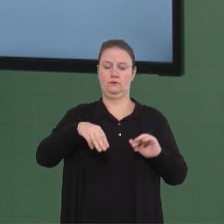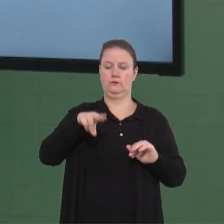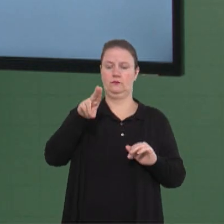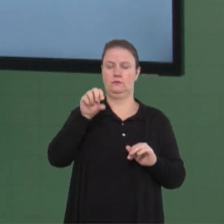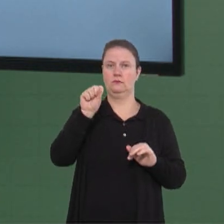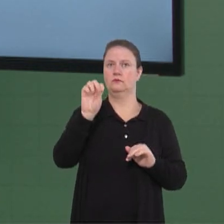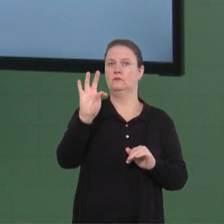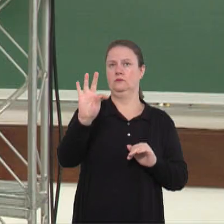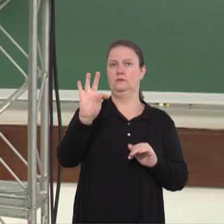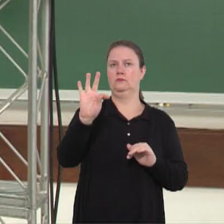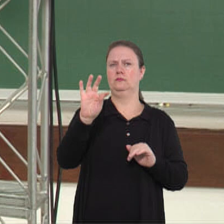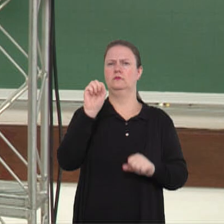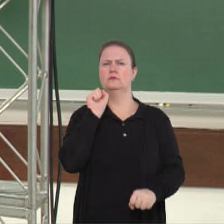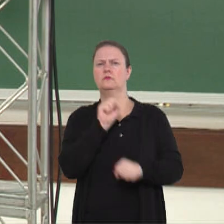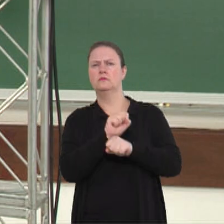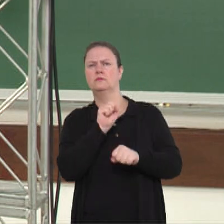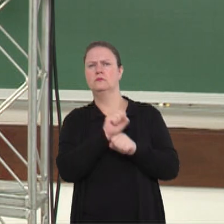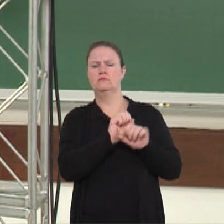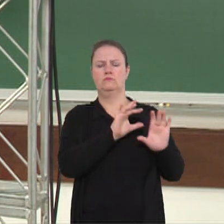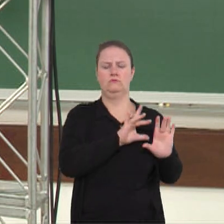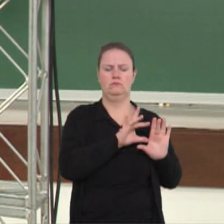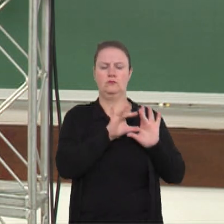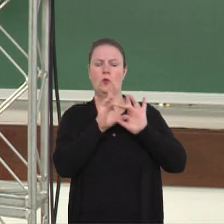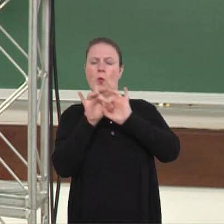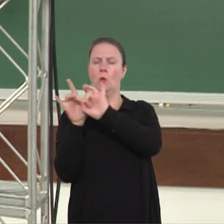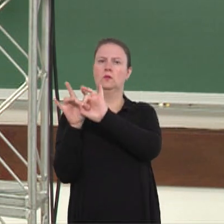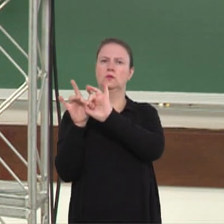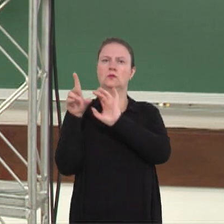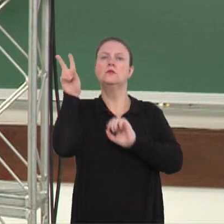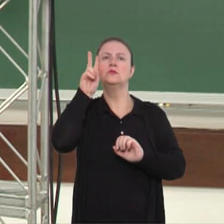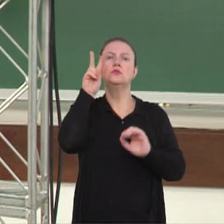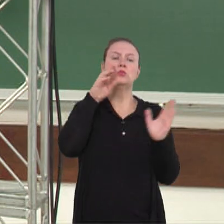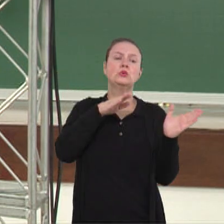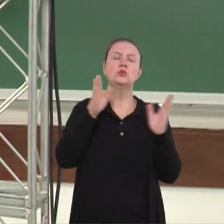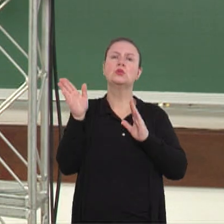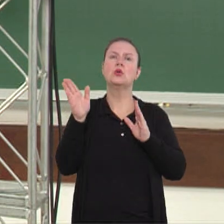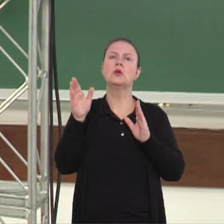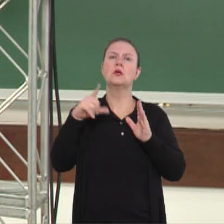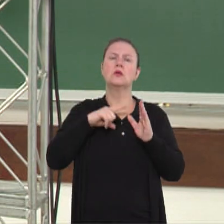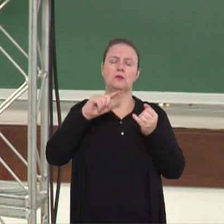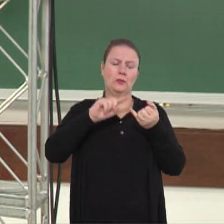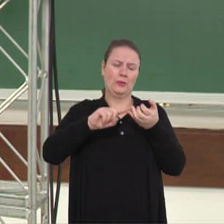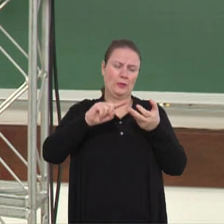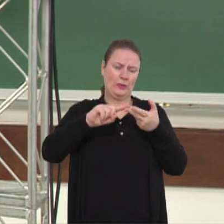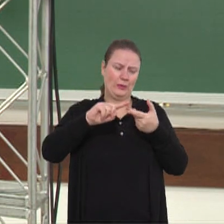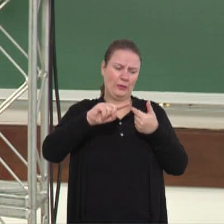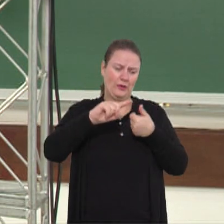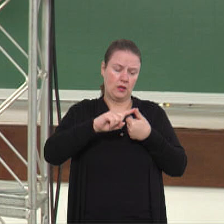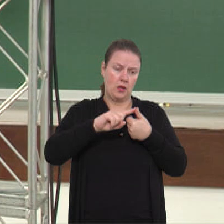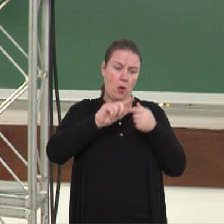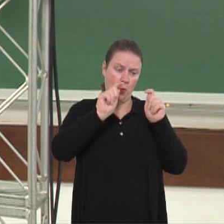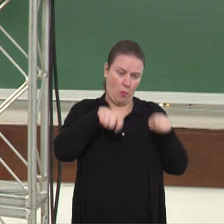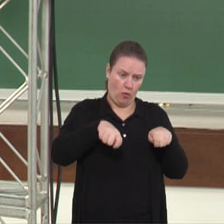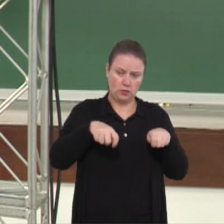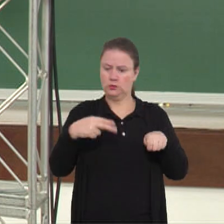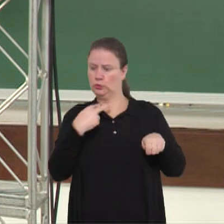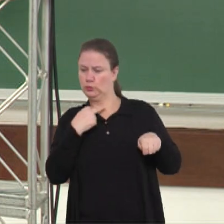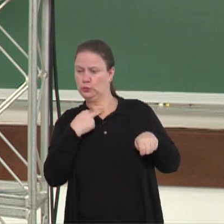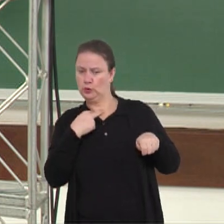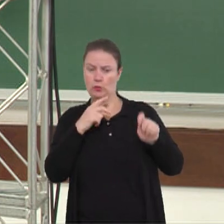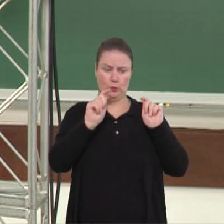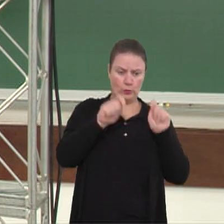a gente fala para pensar nesse contexto do coronavírus nós temos uma lista de coisas que devemos e não devemos fazer